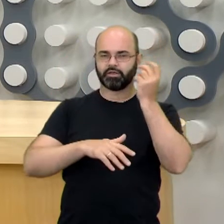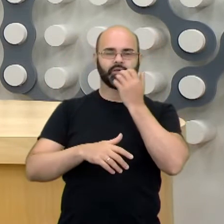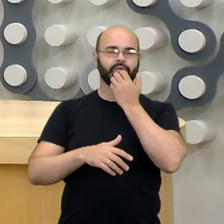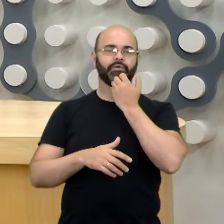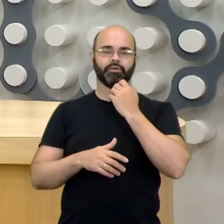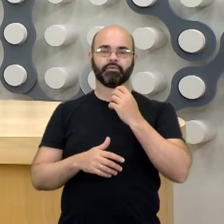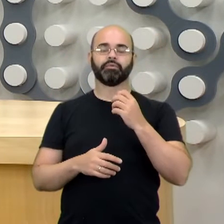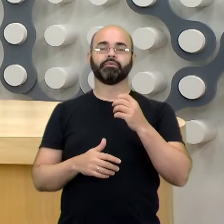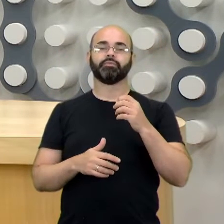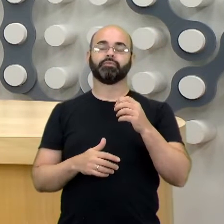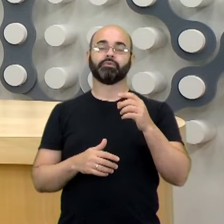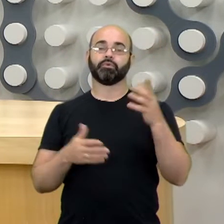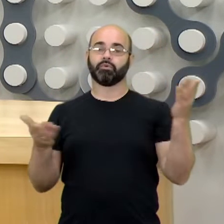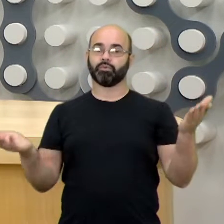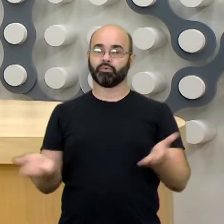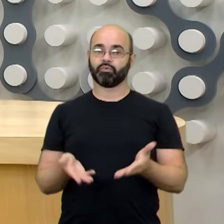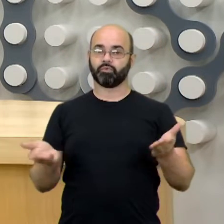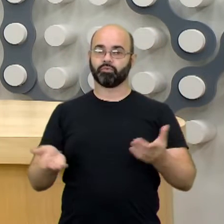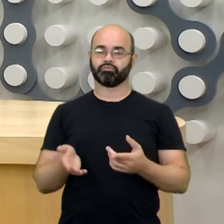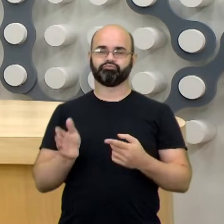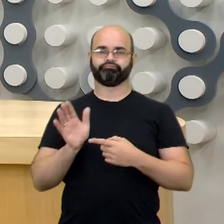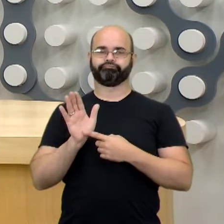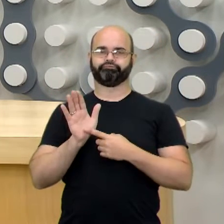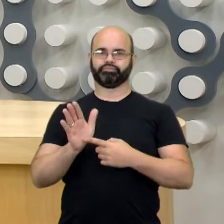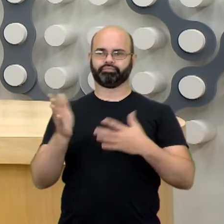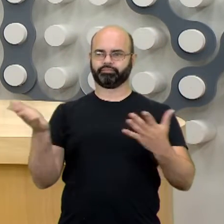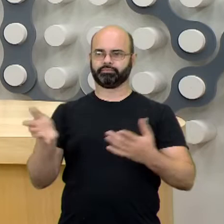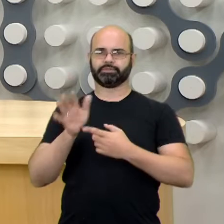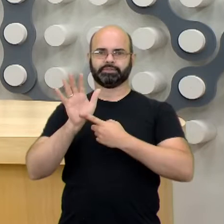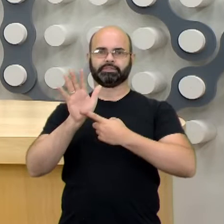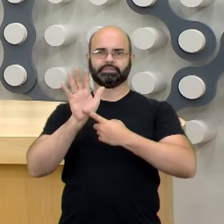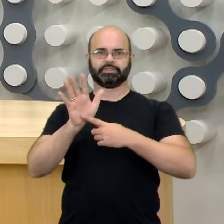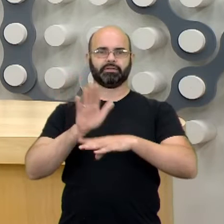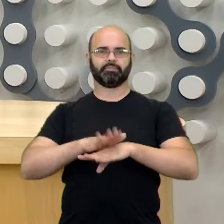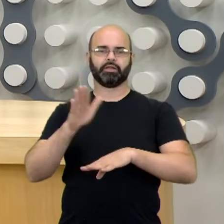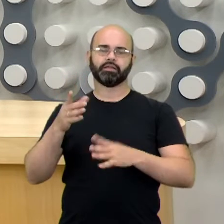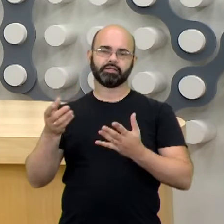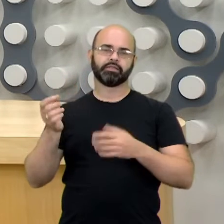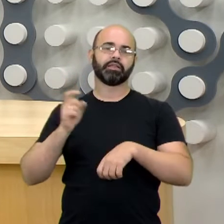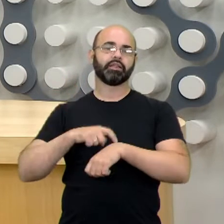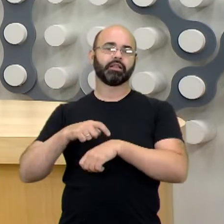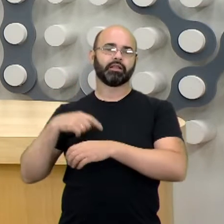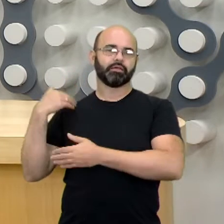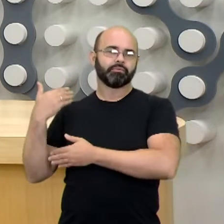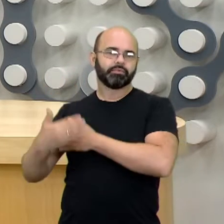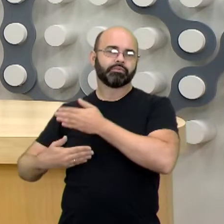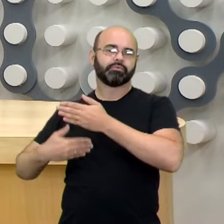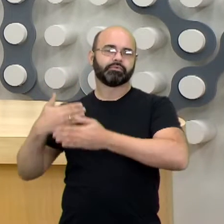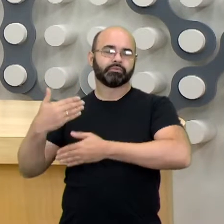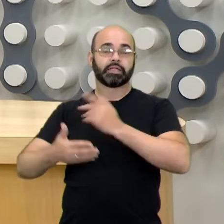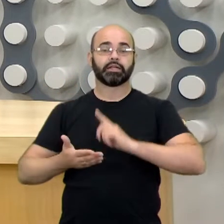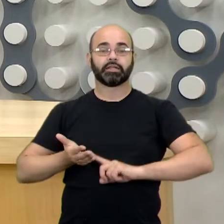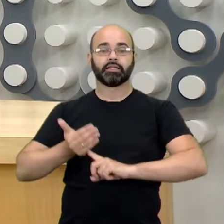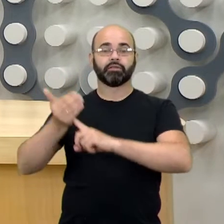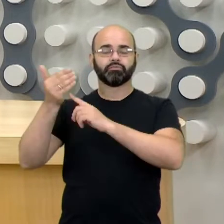trabalho de ponta. Né? Porque com o passar do tempo e, logicamente, com o avanço da tecnologia, nós